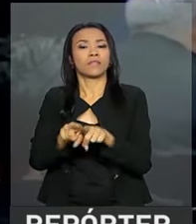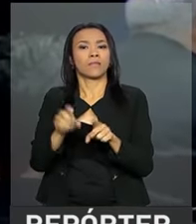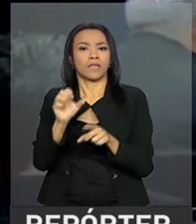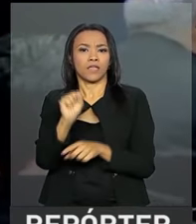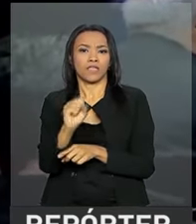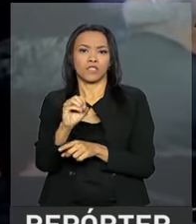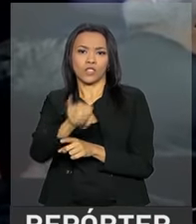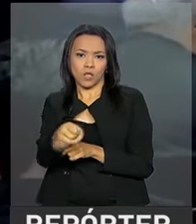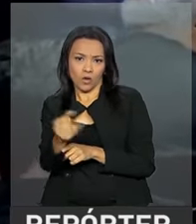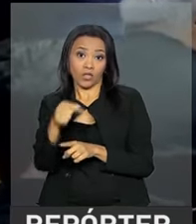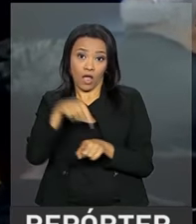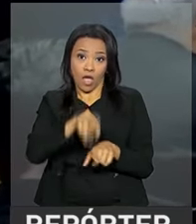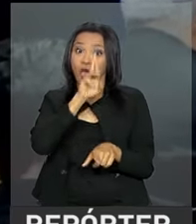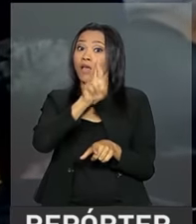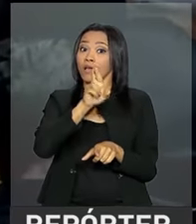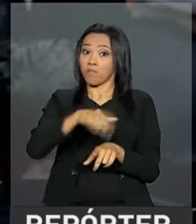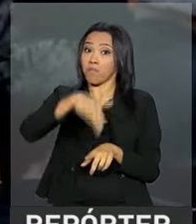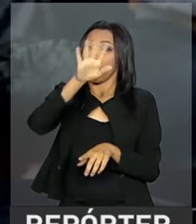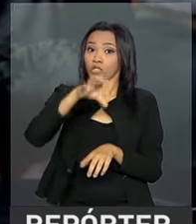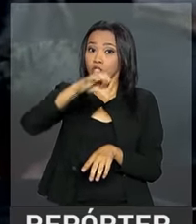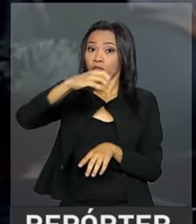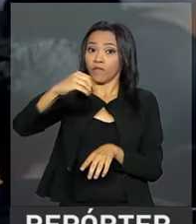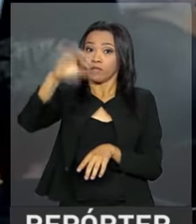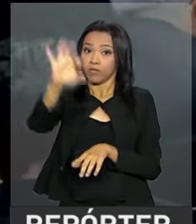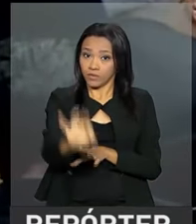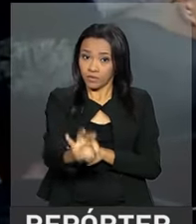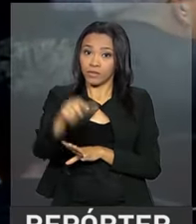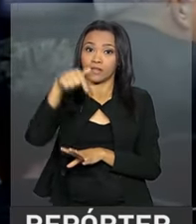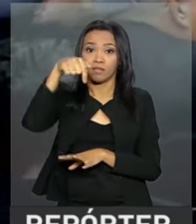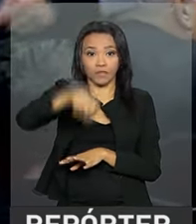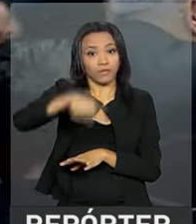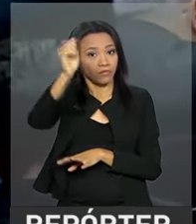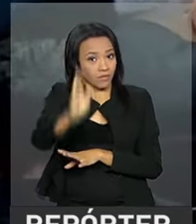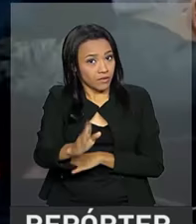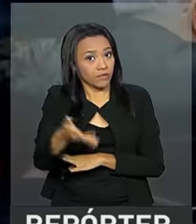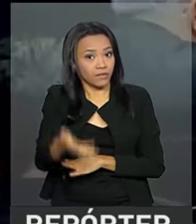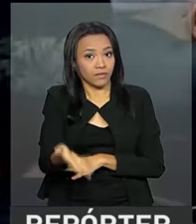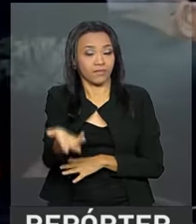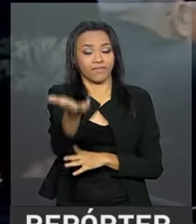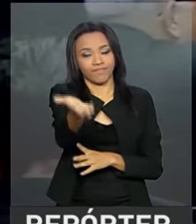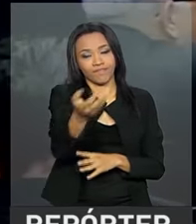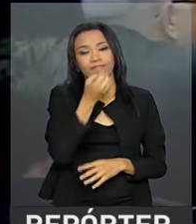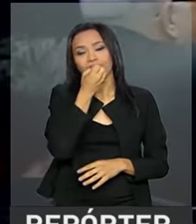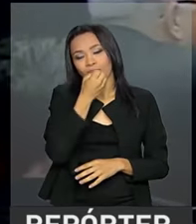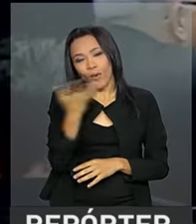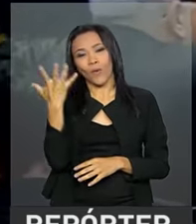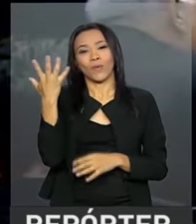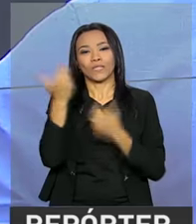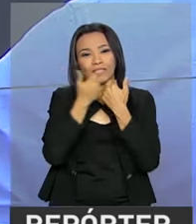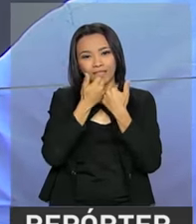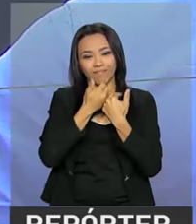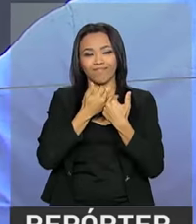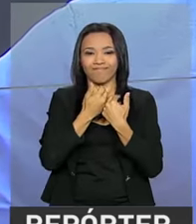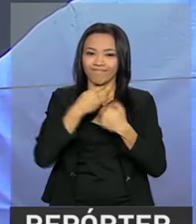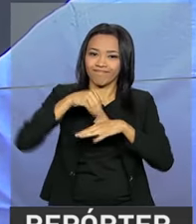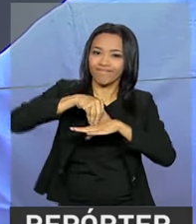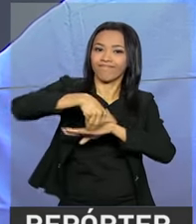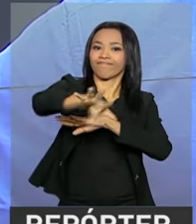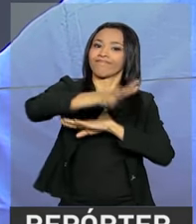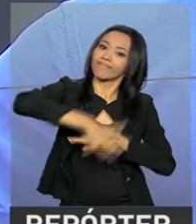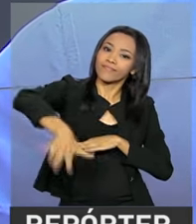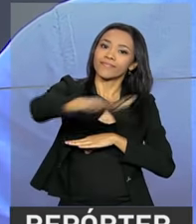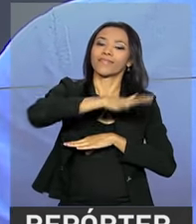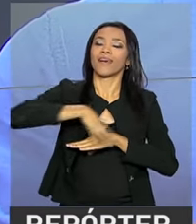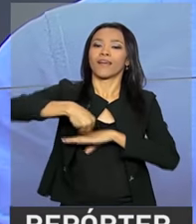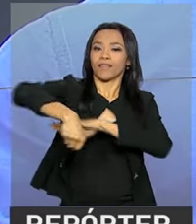responsáveis por mais de 90% da produção de grãos aqui do país. Leandro, boas notícias no setor agropecuário e a gente